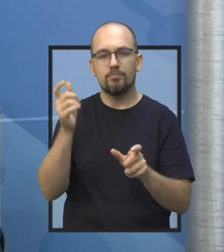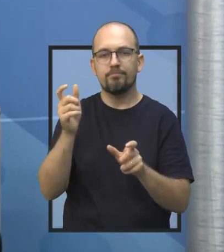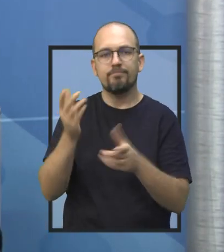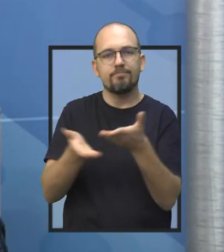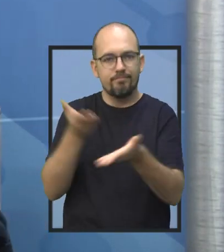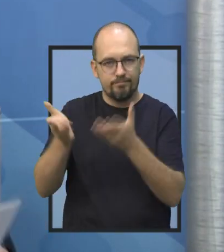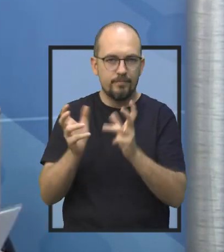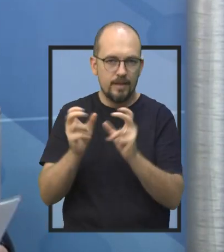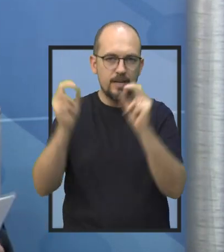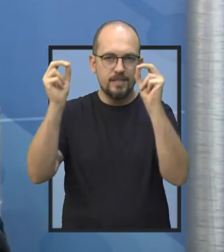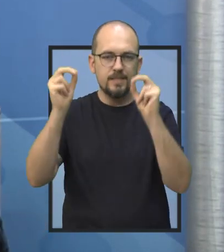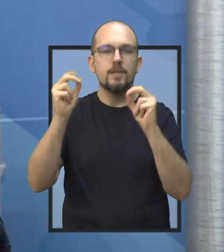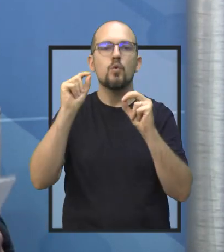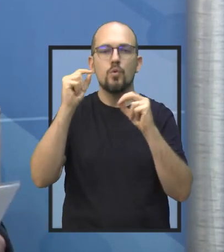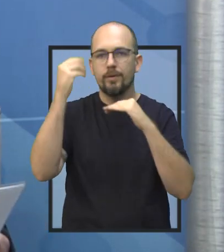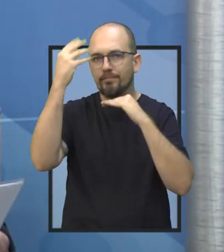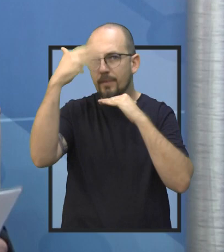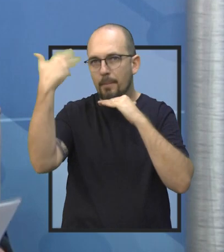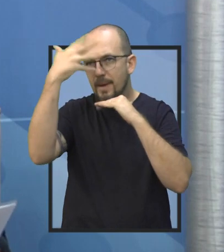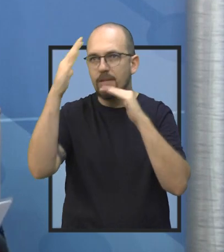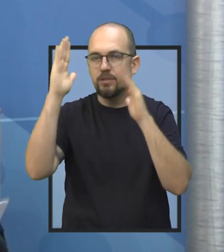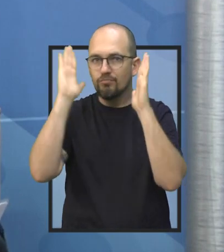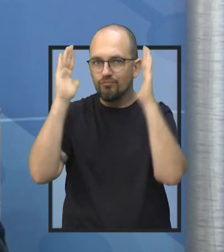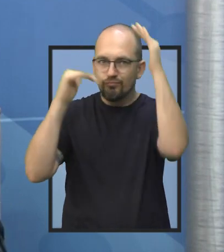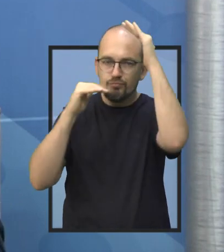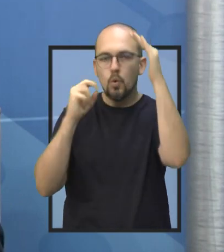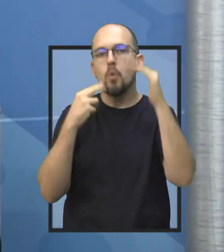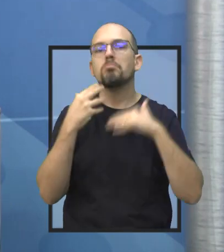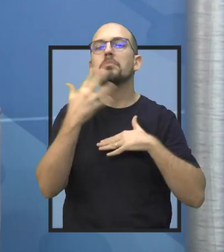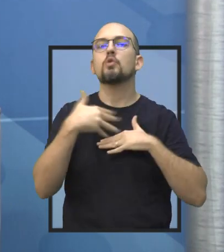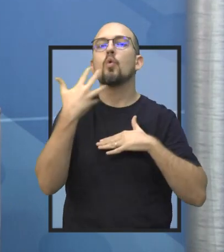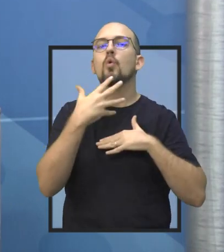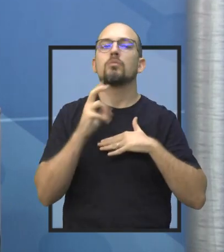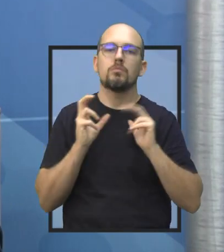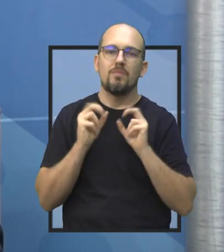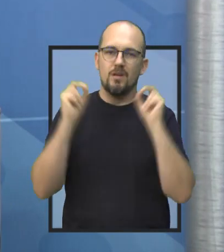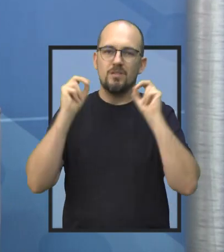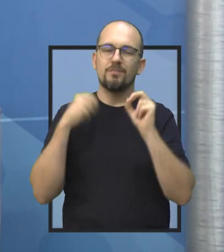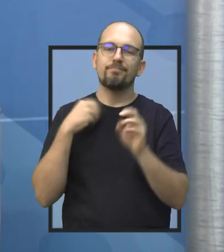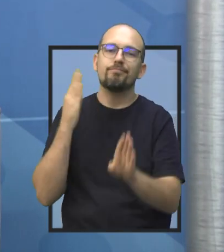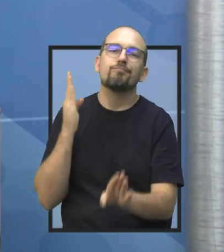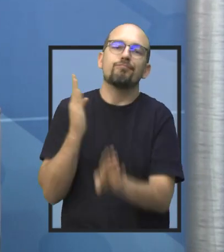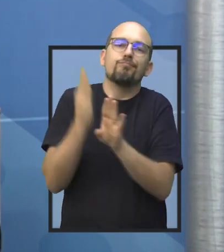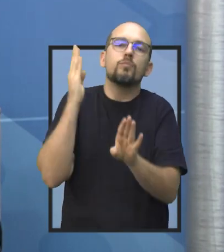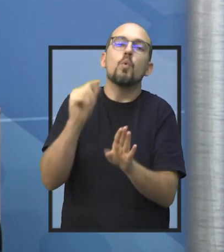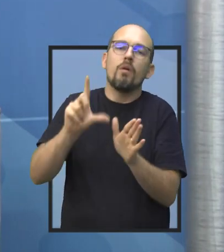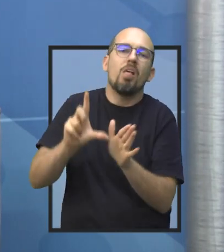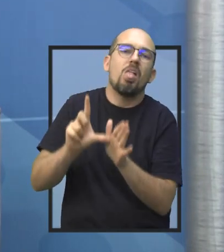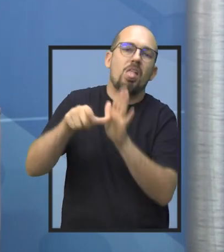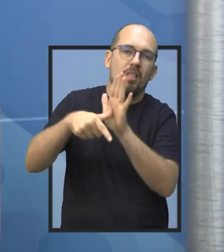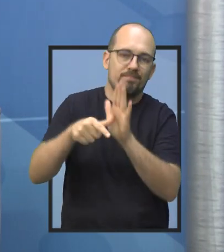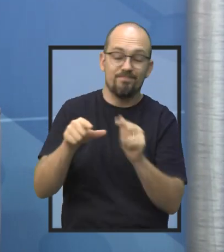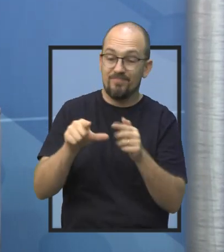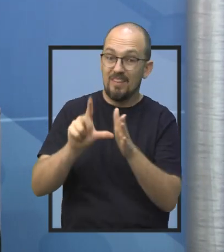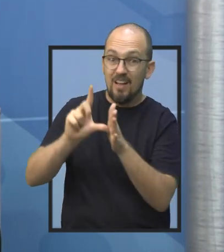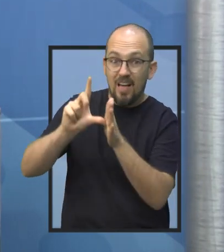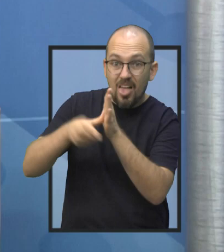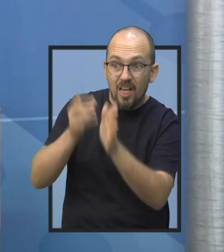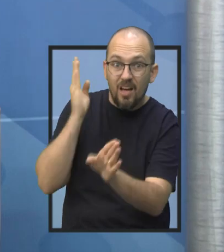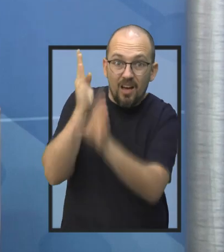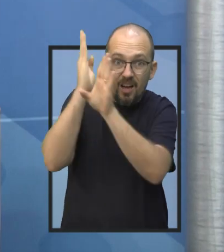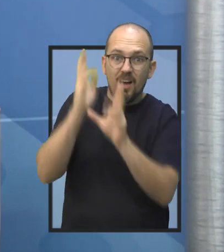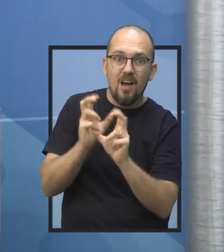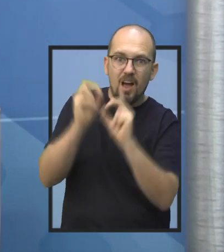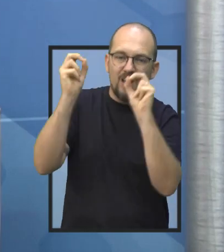câncer de cabeça e pescoço tiveram o diagnóstico tardio. Isso acaba prejudicando o tratamento,